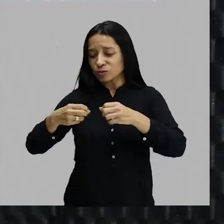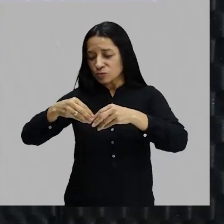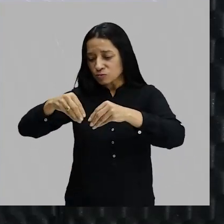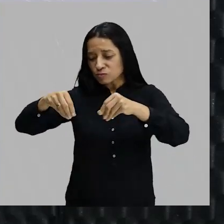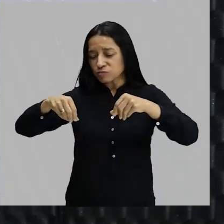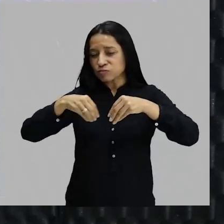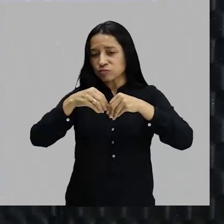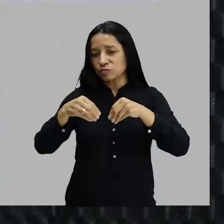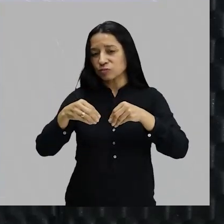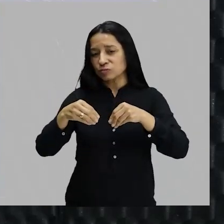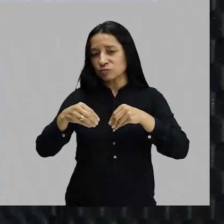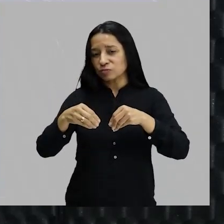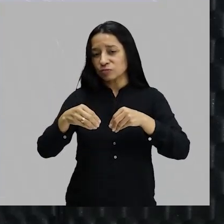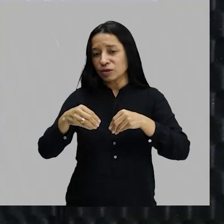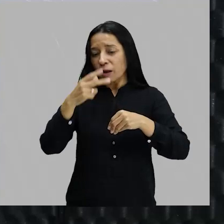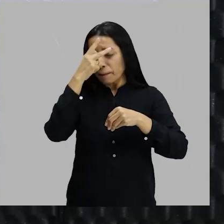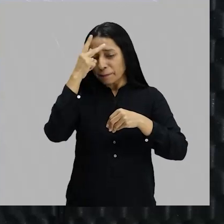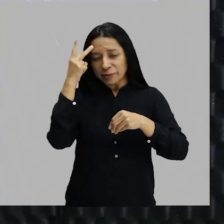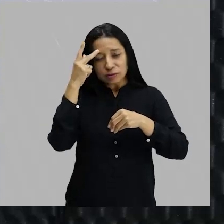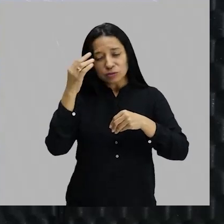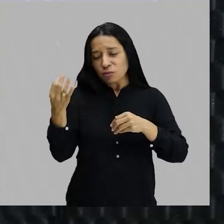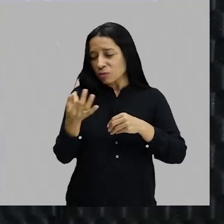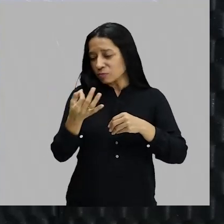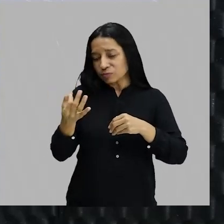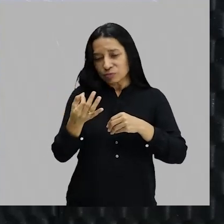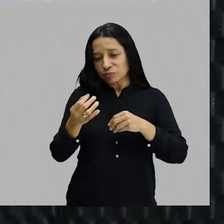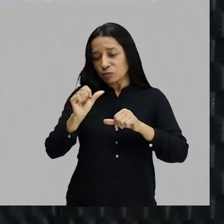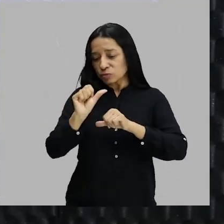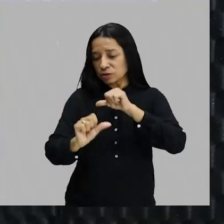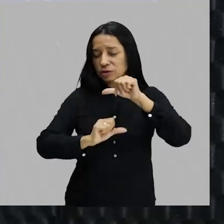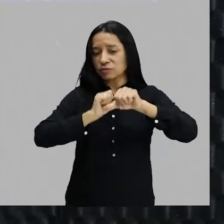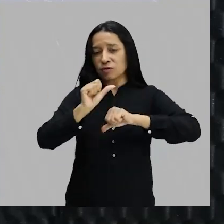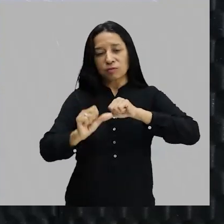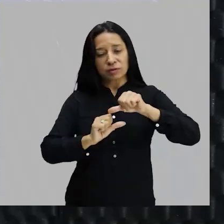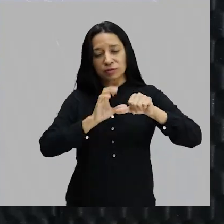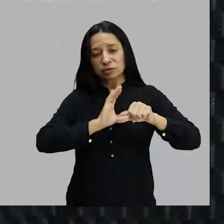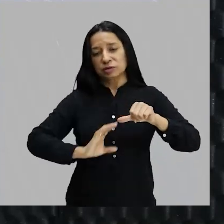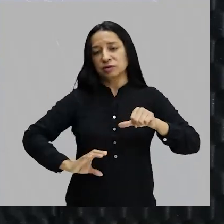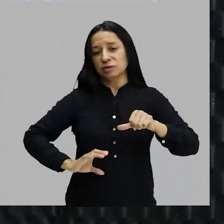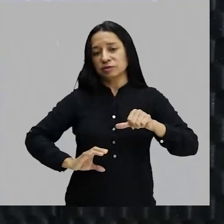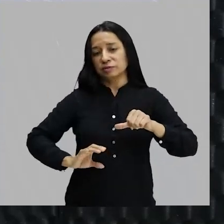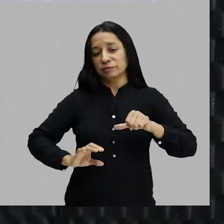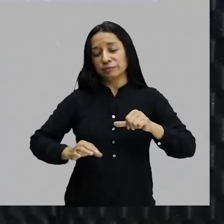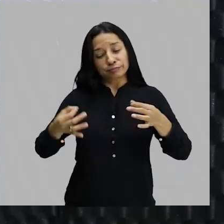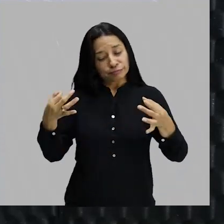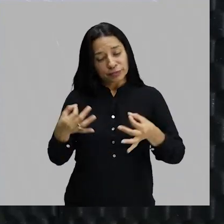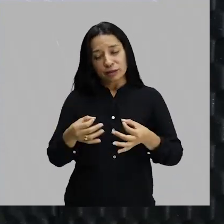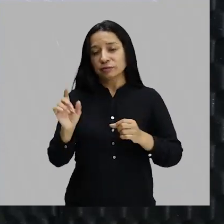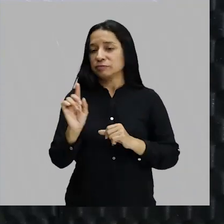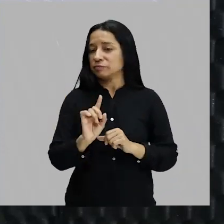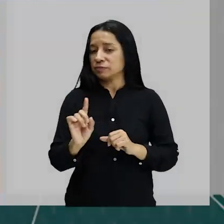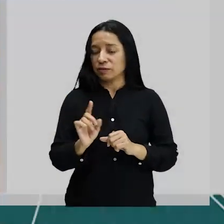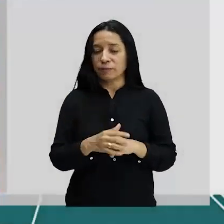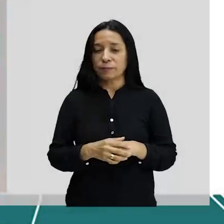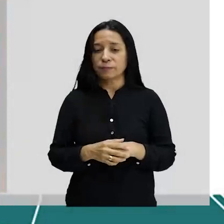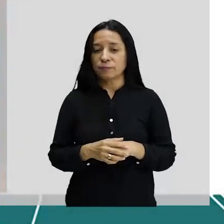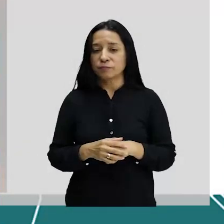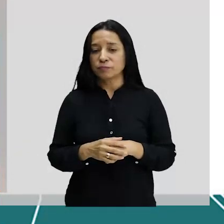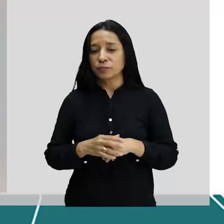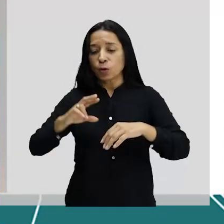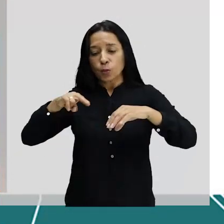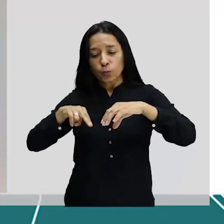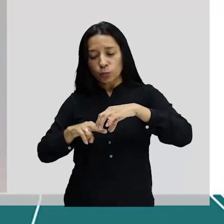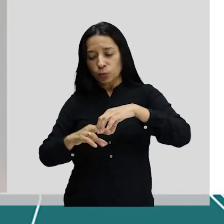para que nenhuma outra pessoa se convertesse ao cristianismo. Funcionou? Não. Esses túmulos subterrâneos, ou